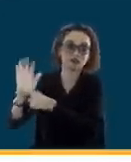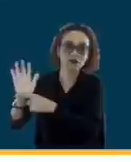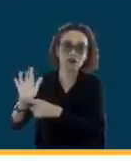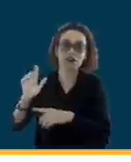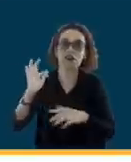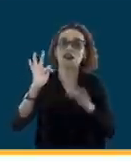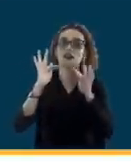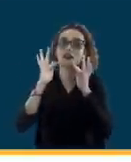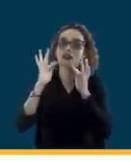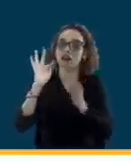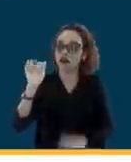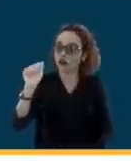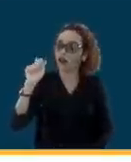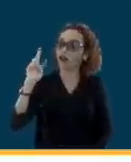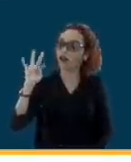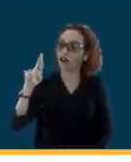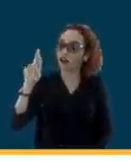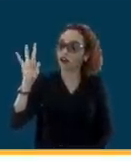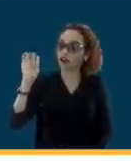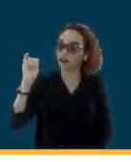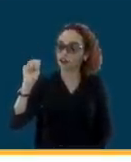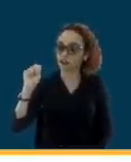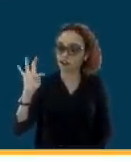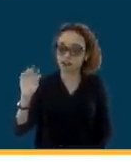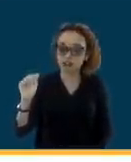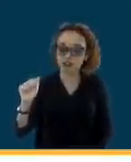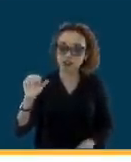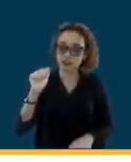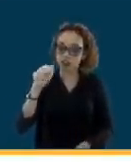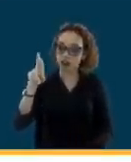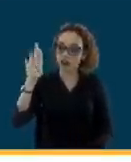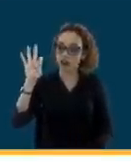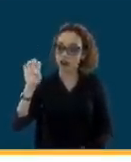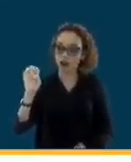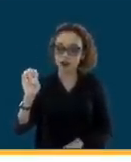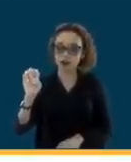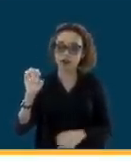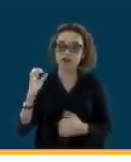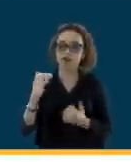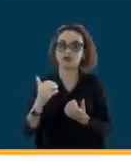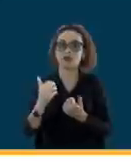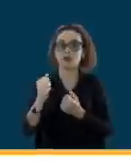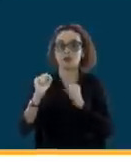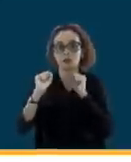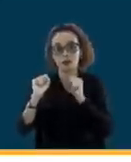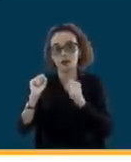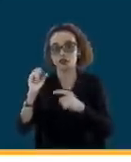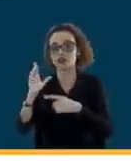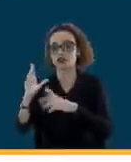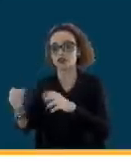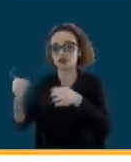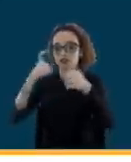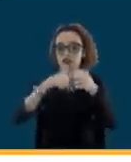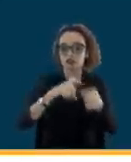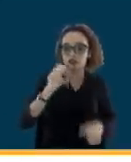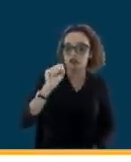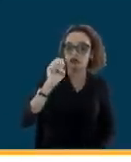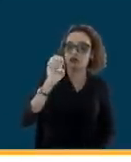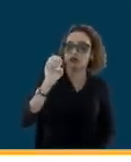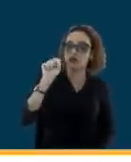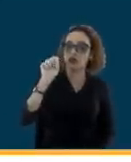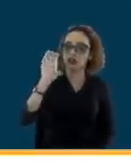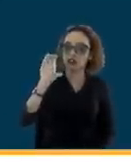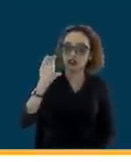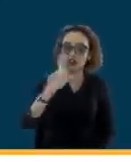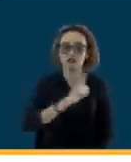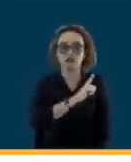torno da arte têm o seu ofício possam continuar contando com o SESC, com o Parlamento Brasileiro, com os